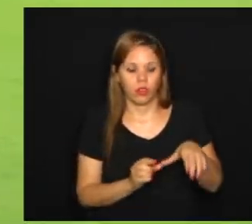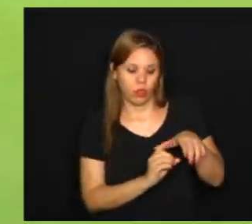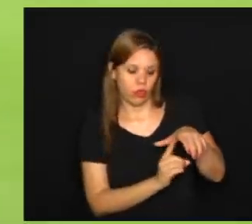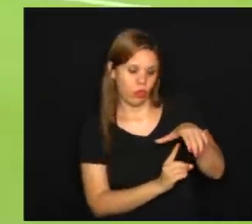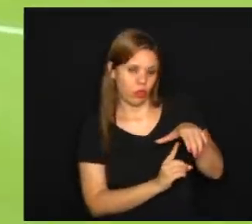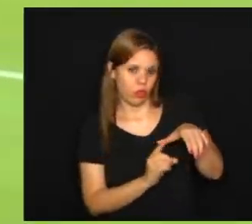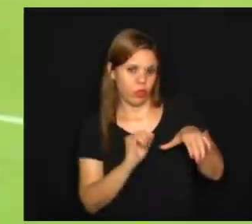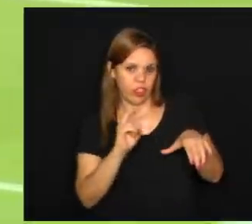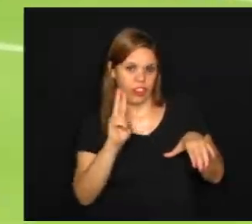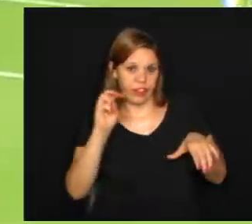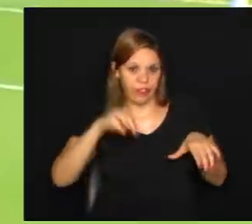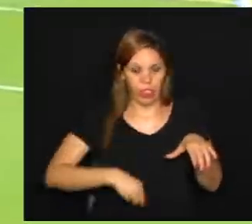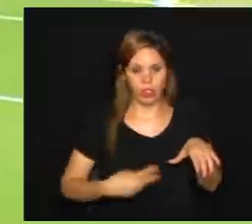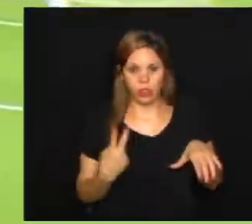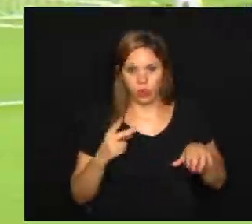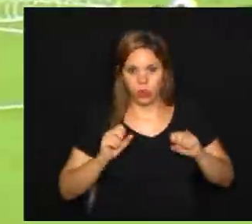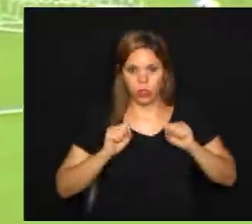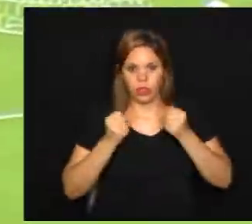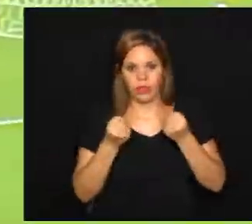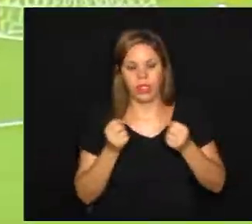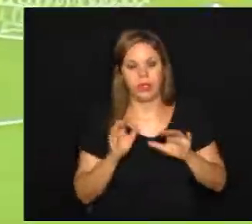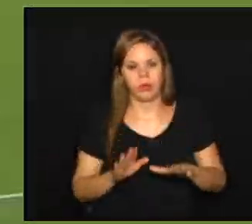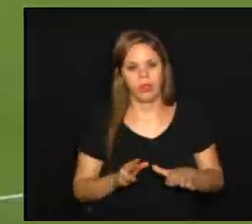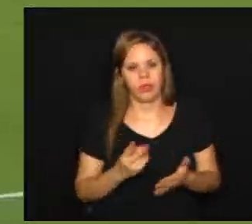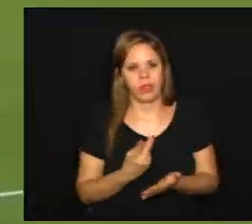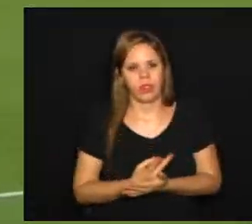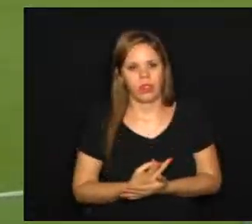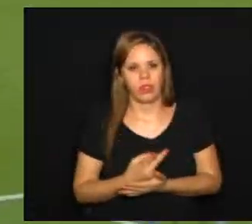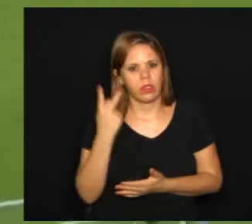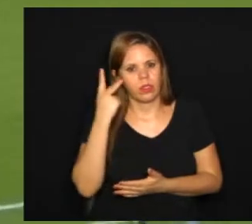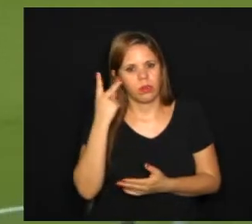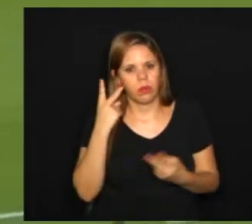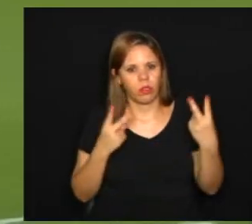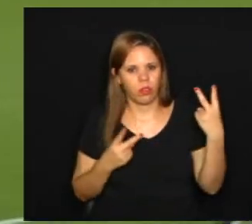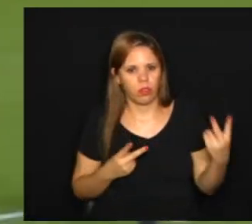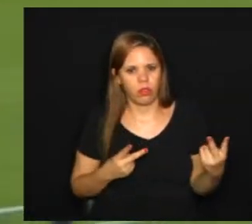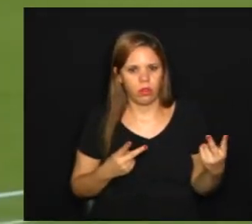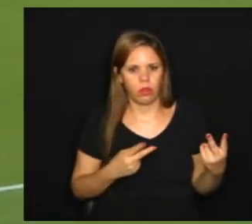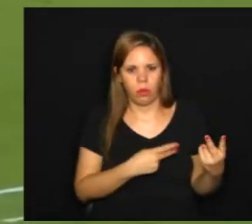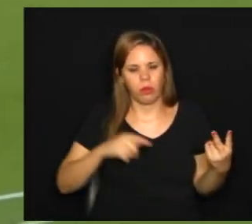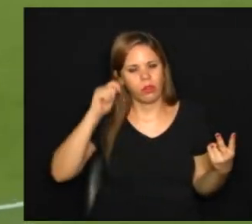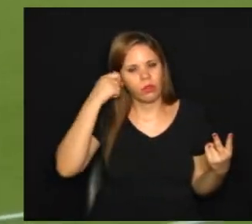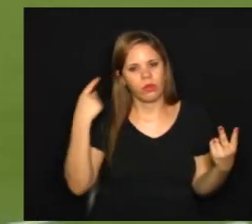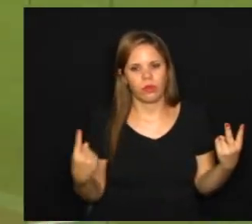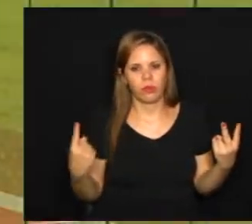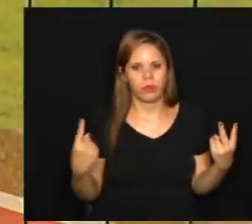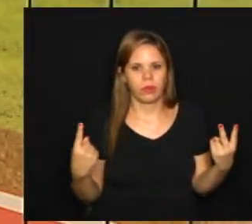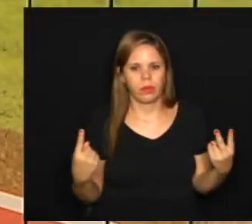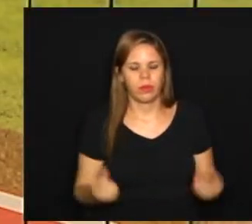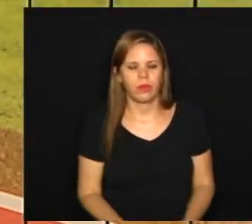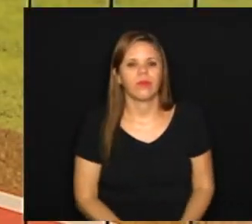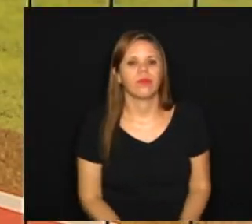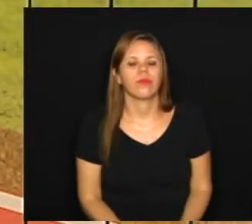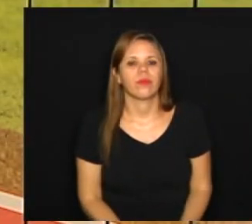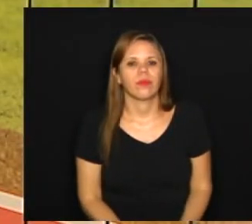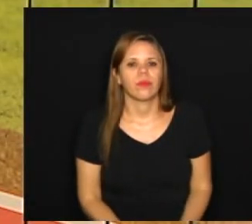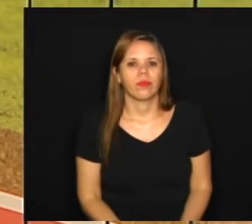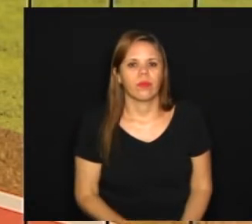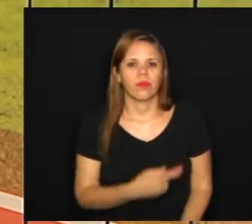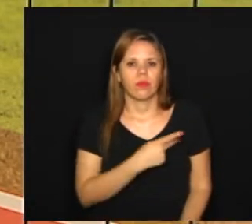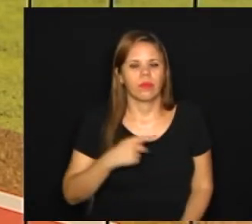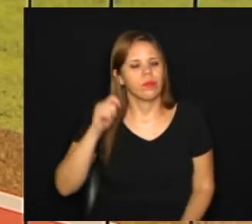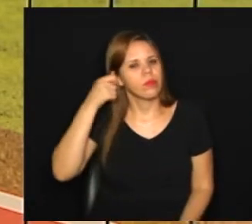a Ponte Preta foi valente e conseguiu diminuir com Dauan após tabela com Bruno Rodrigues e toque na saída errado